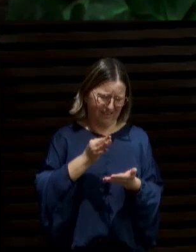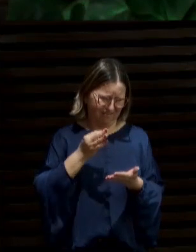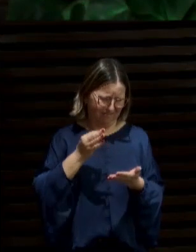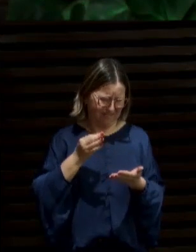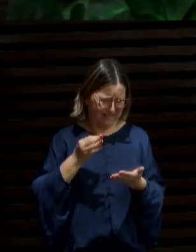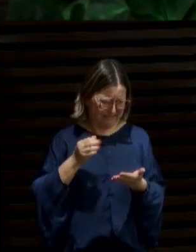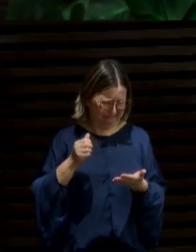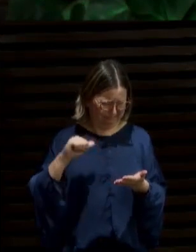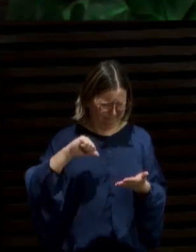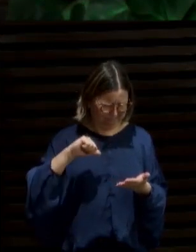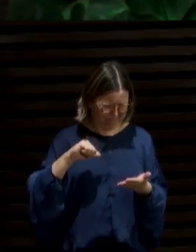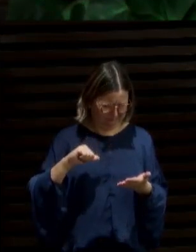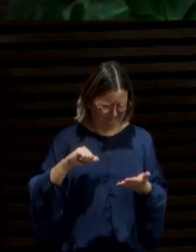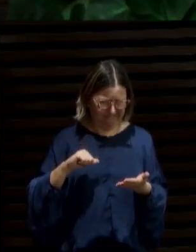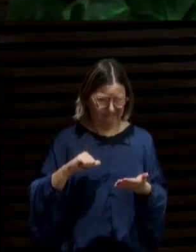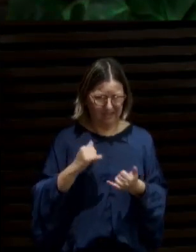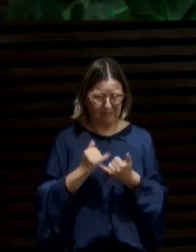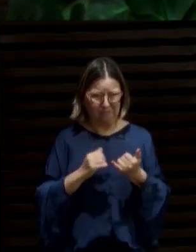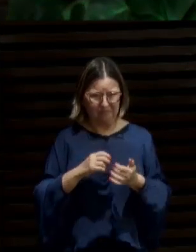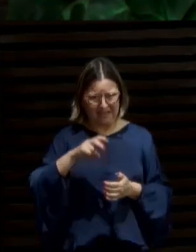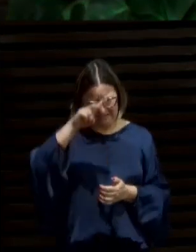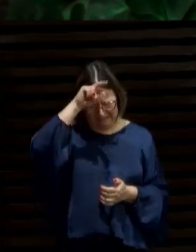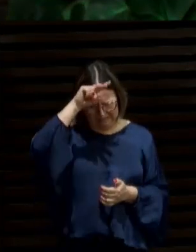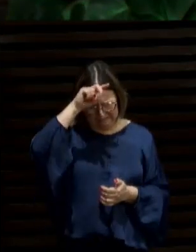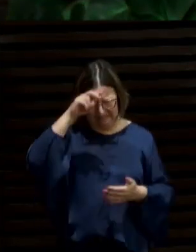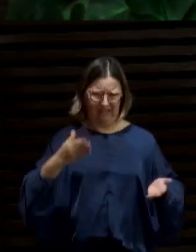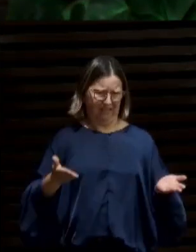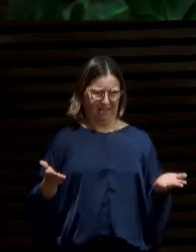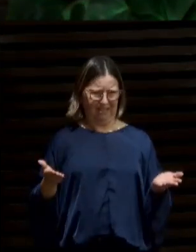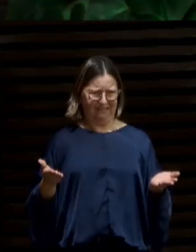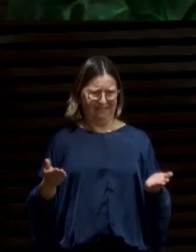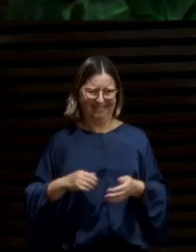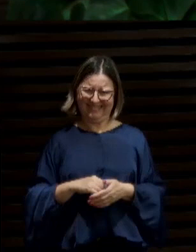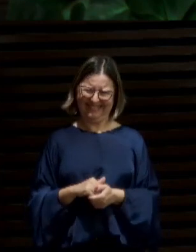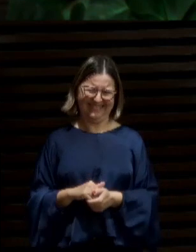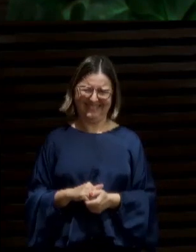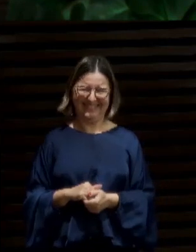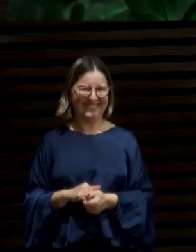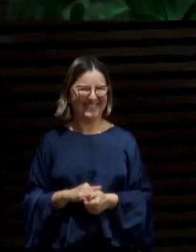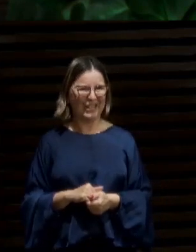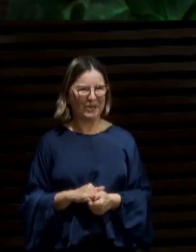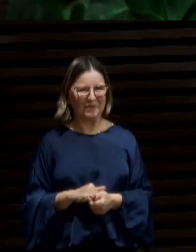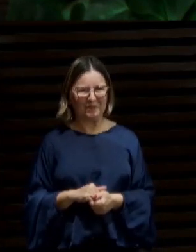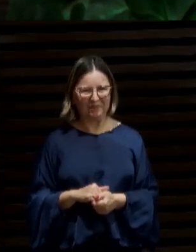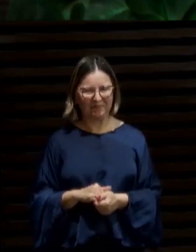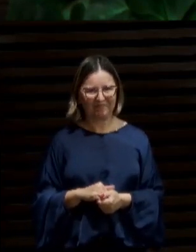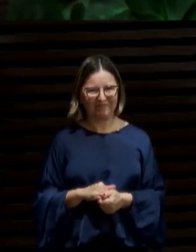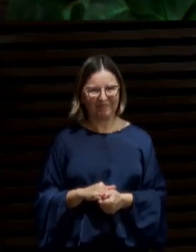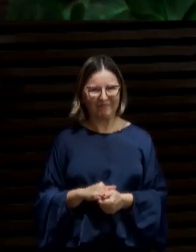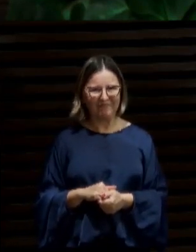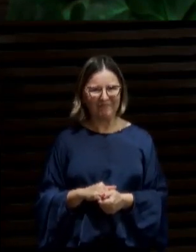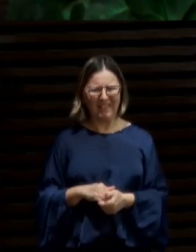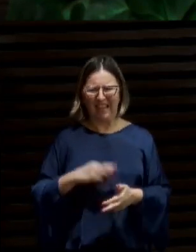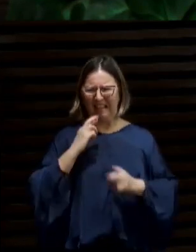barata. Também é demais, né? que tá tendo não sei o